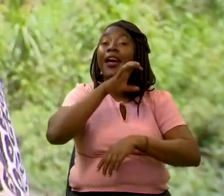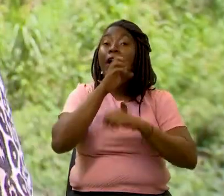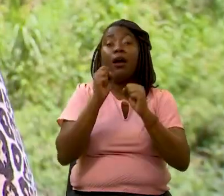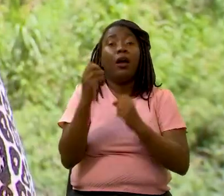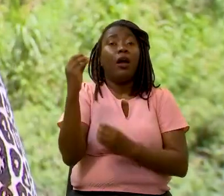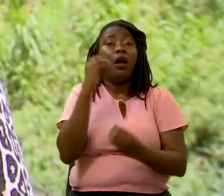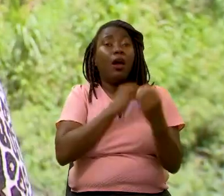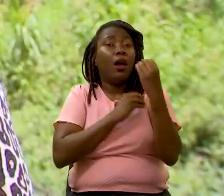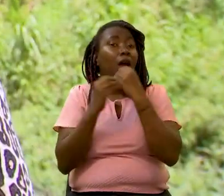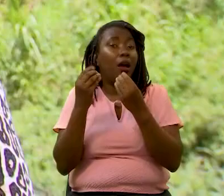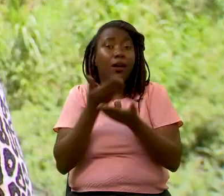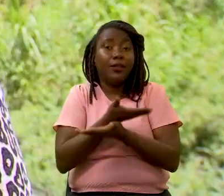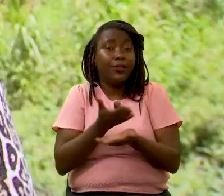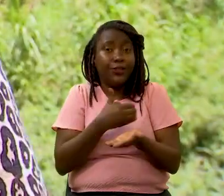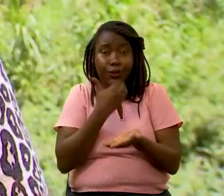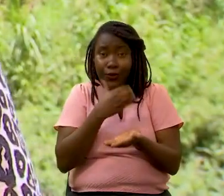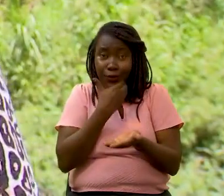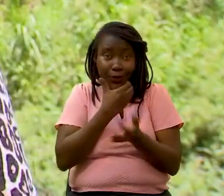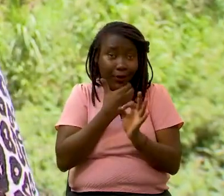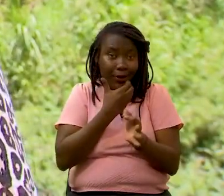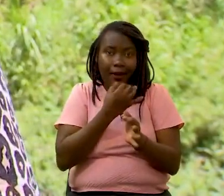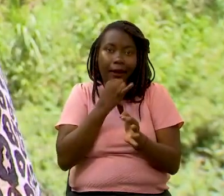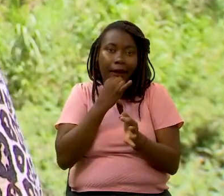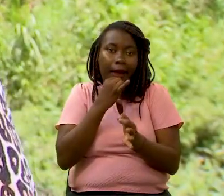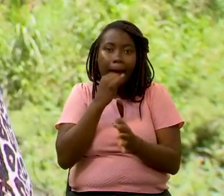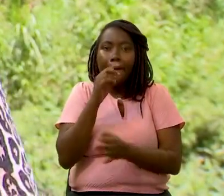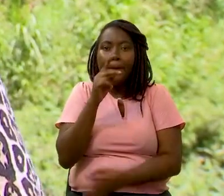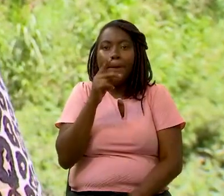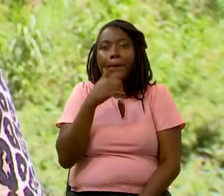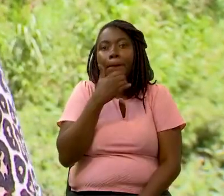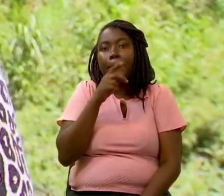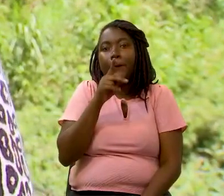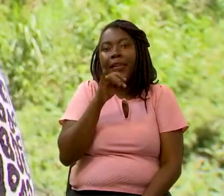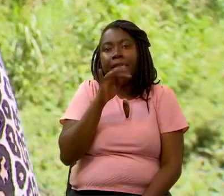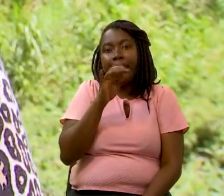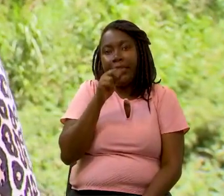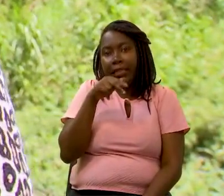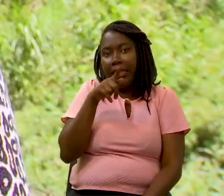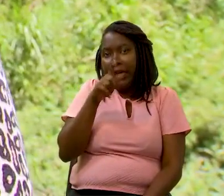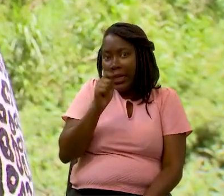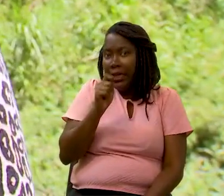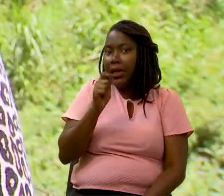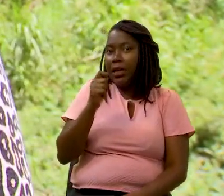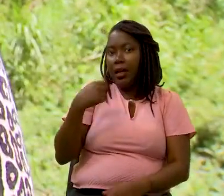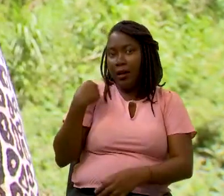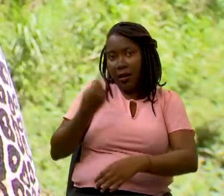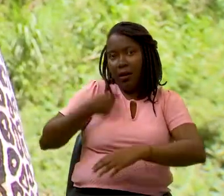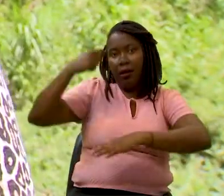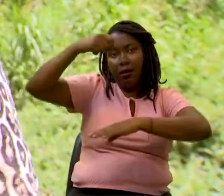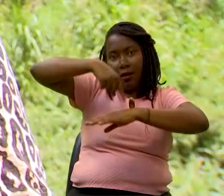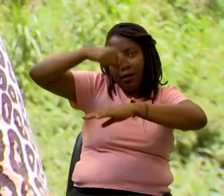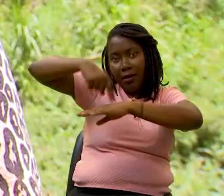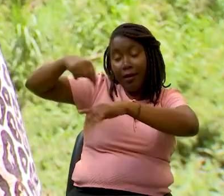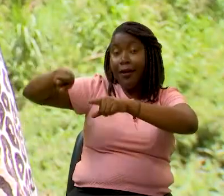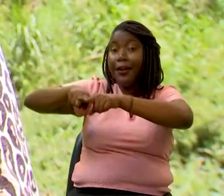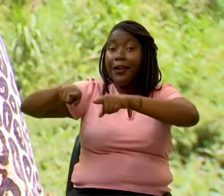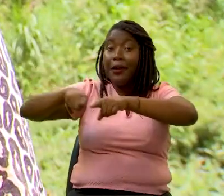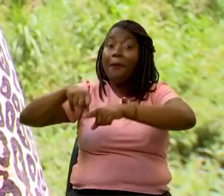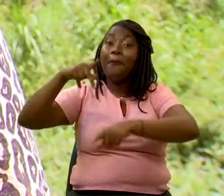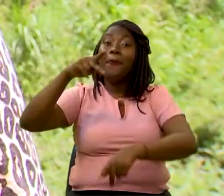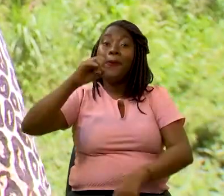vão poder se alimentar desses frutos, né? Por exemplo, como a pitanga também, que é uma espécie que a gente está plantando. E também